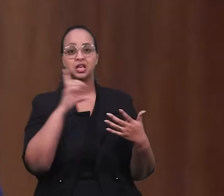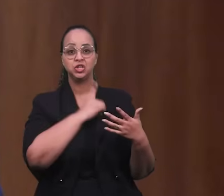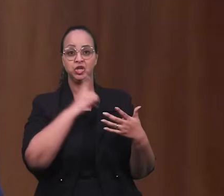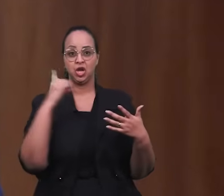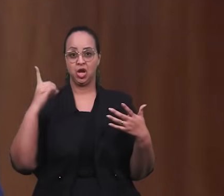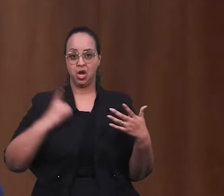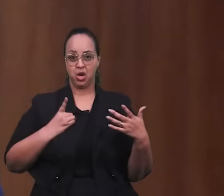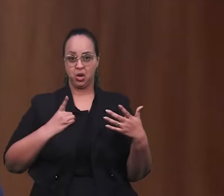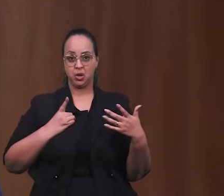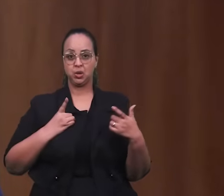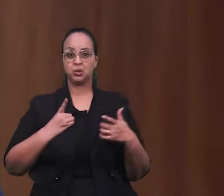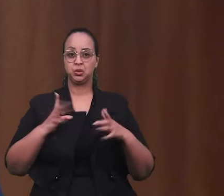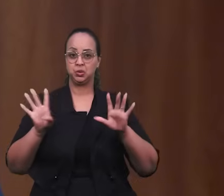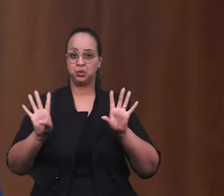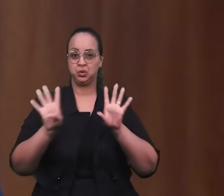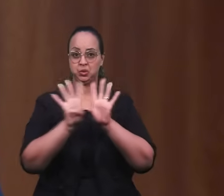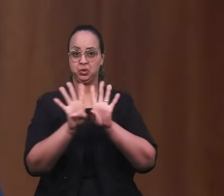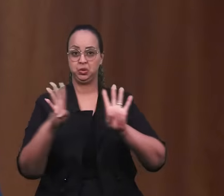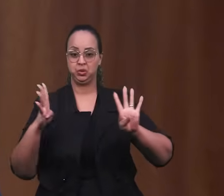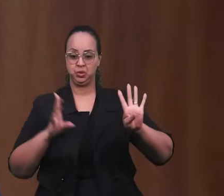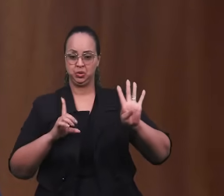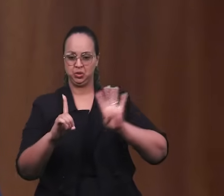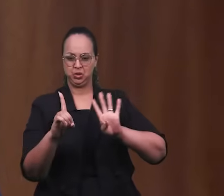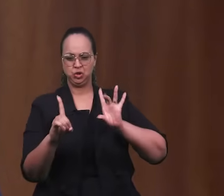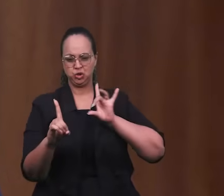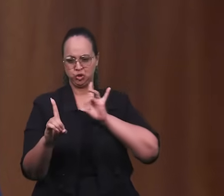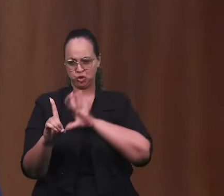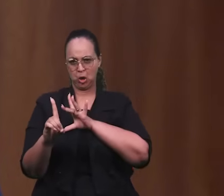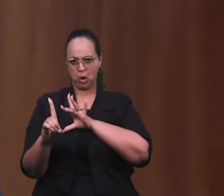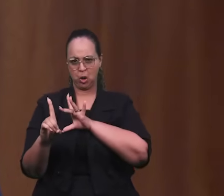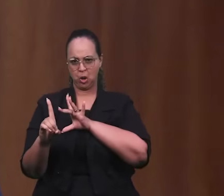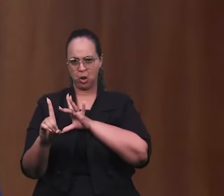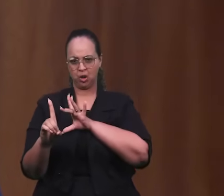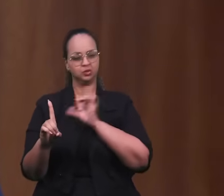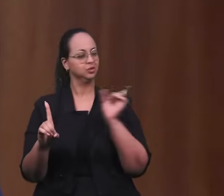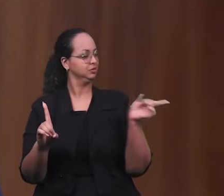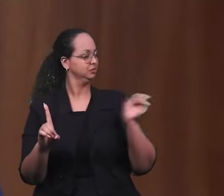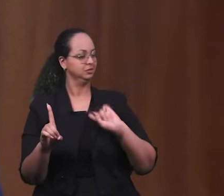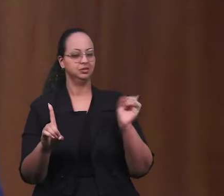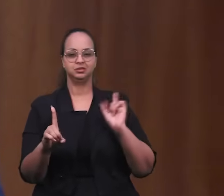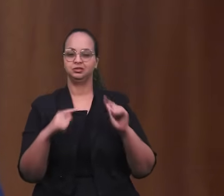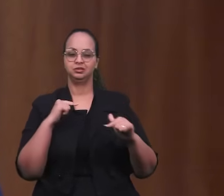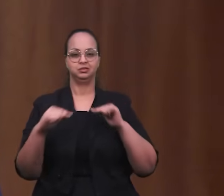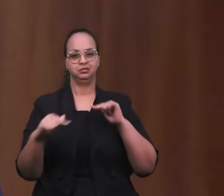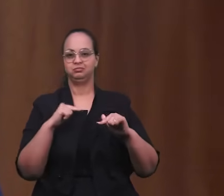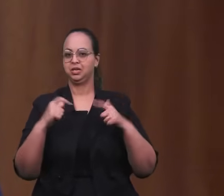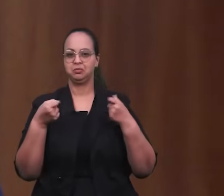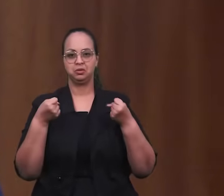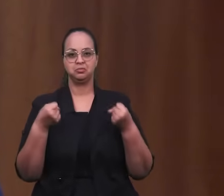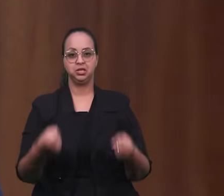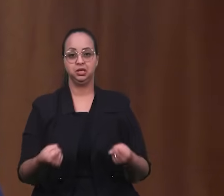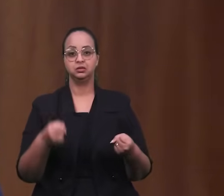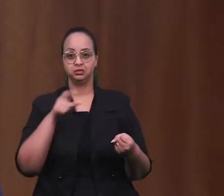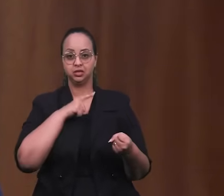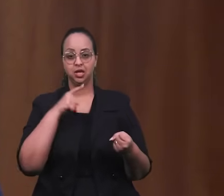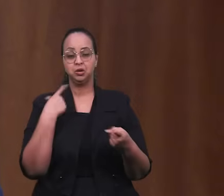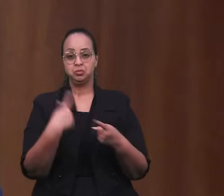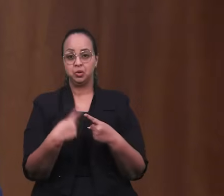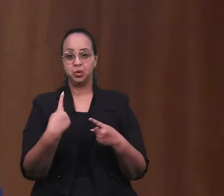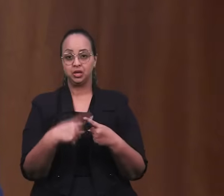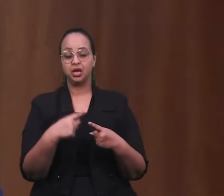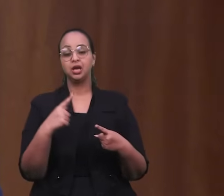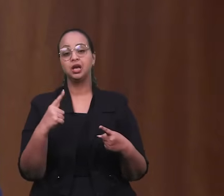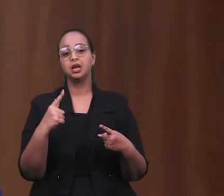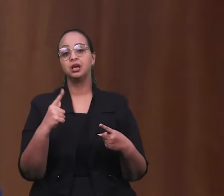é o porteiro, né? Não, o diácono é muito mais do que isso. O trabalho do diácono é bem relevante, porque